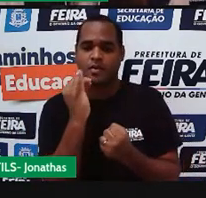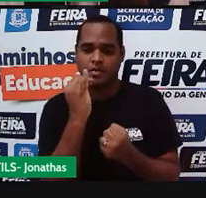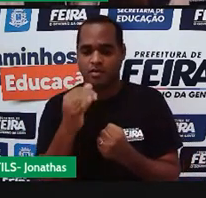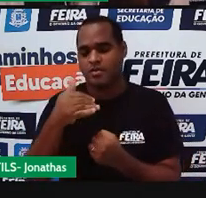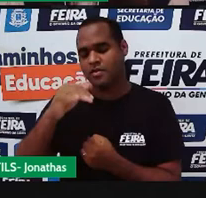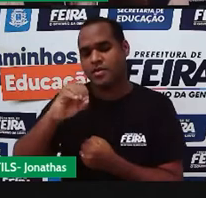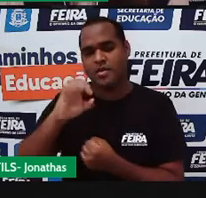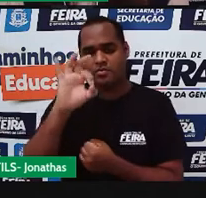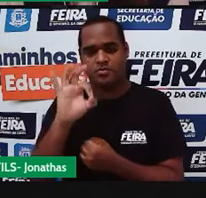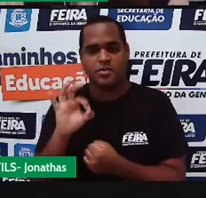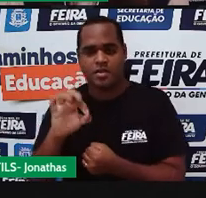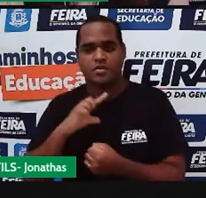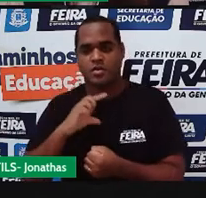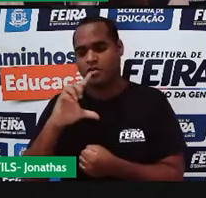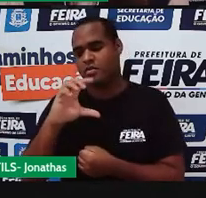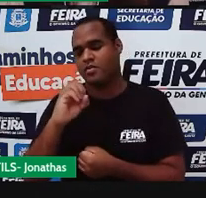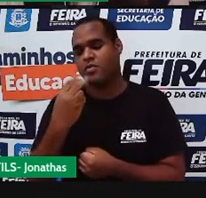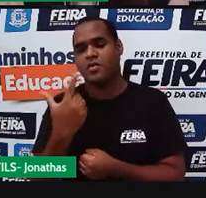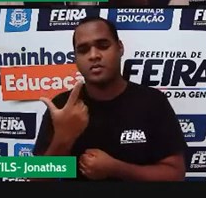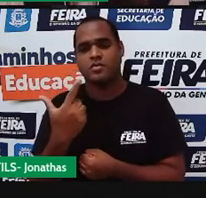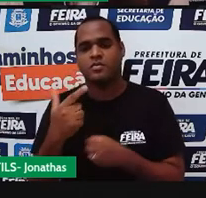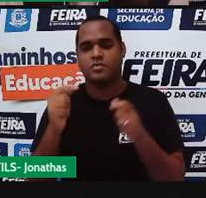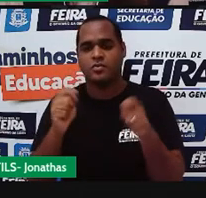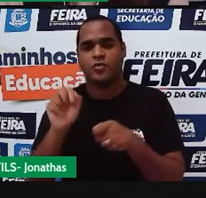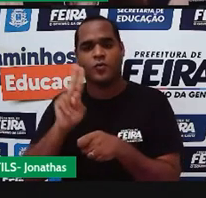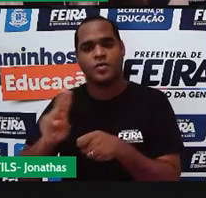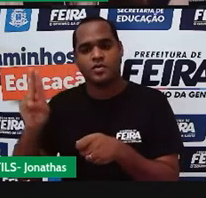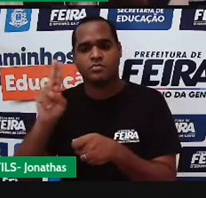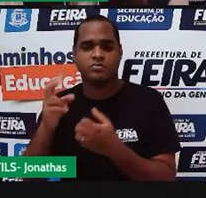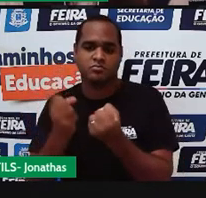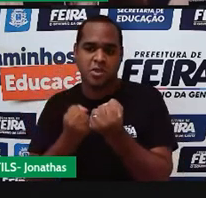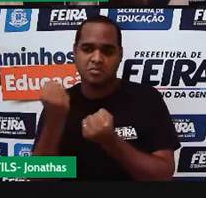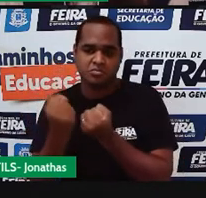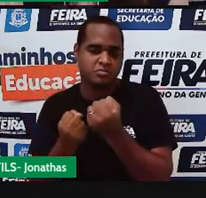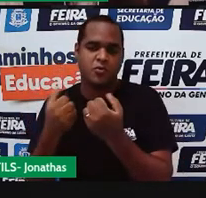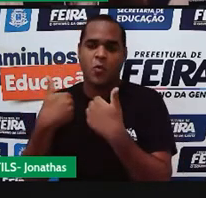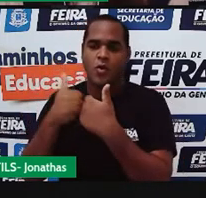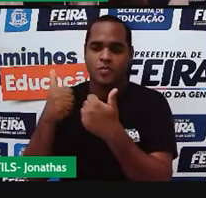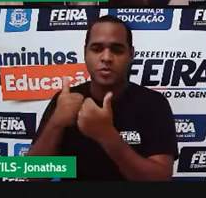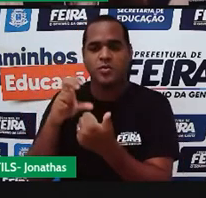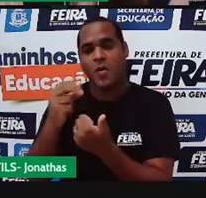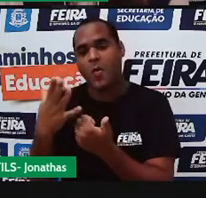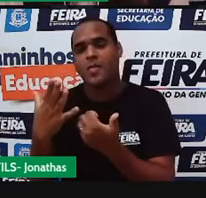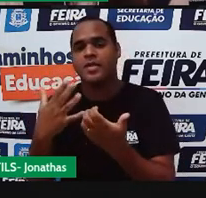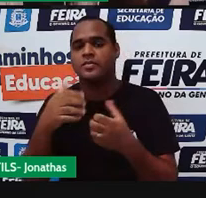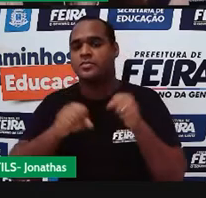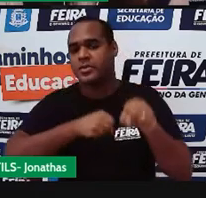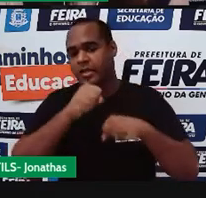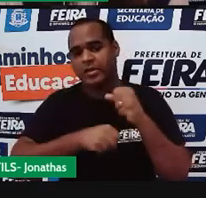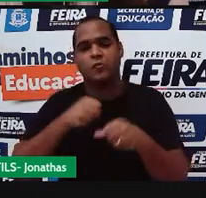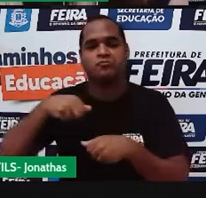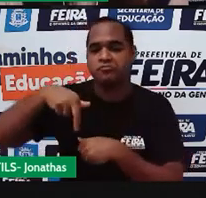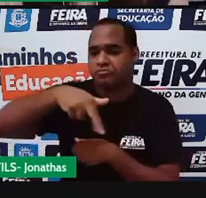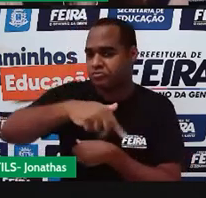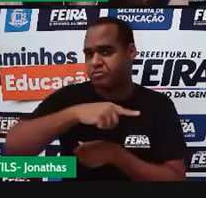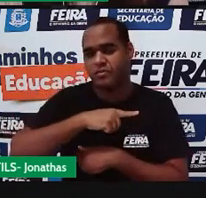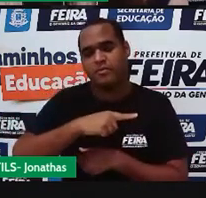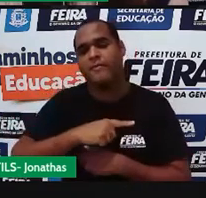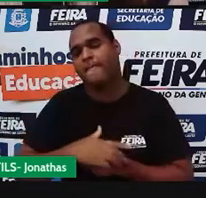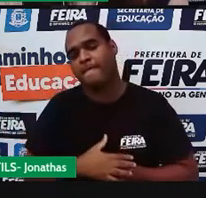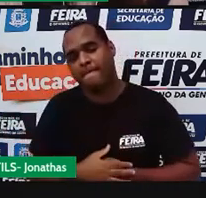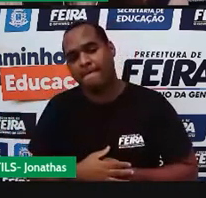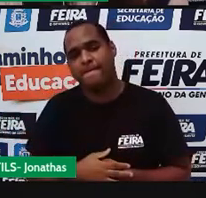por 10 por cento das emissões de CO2 use o transporte público antes de bicicleta ou a pesca